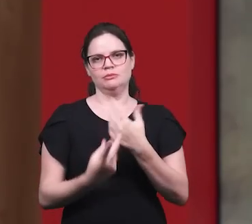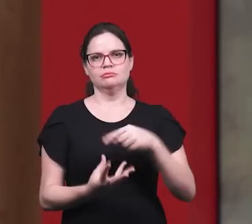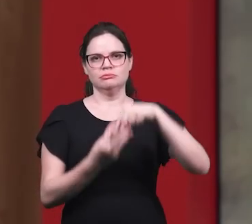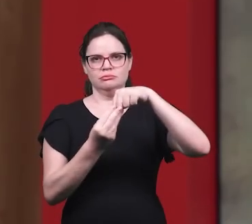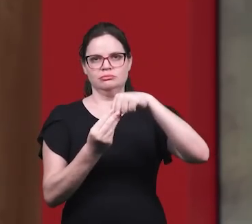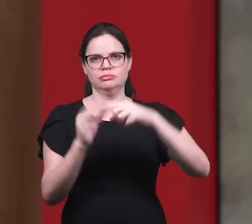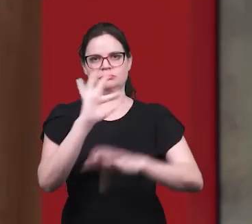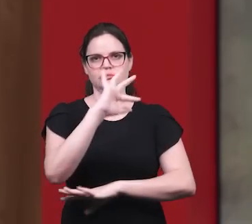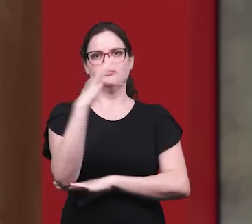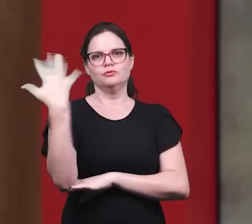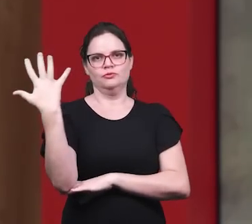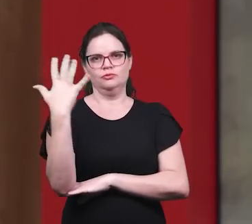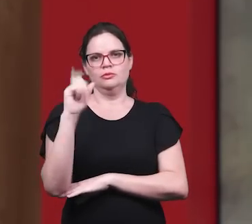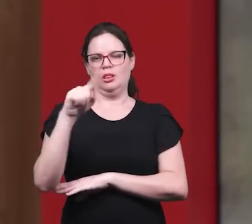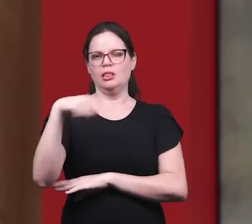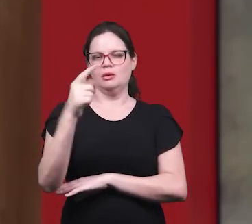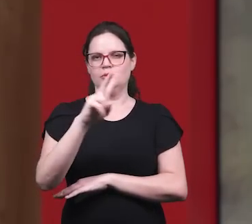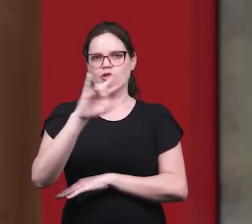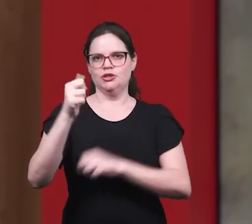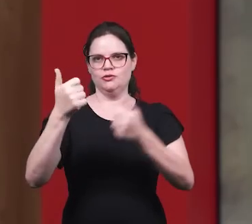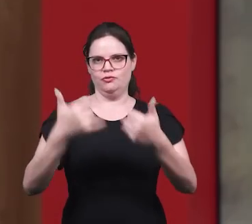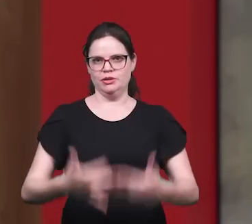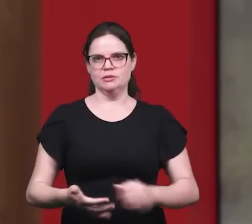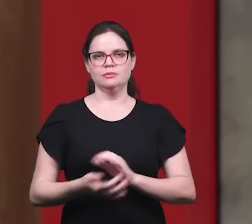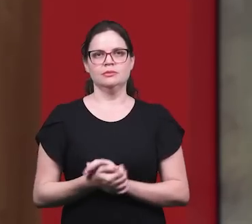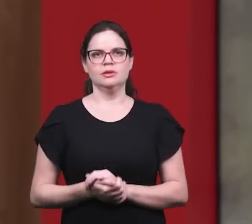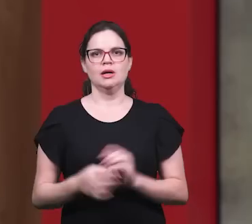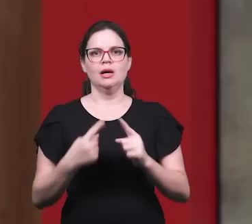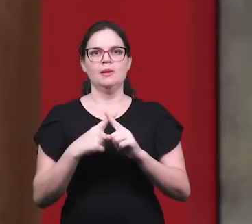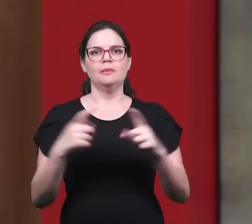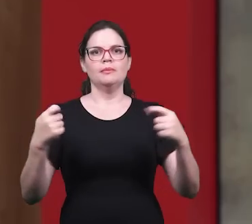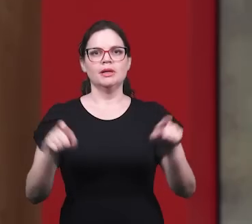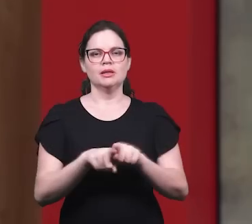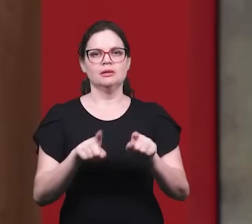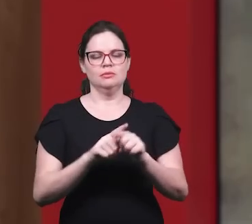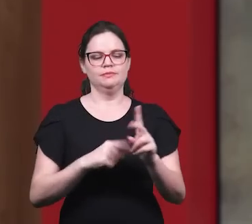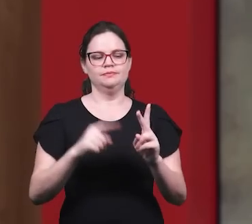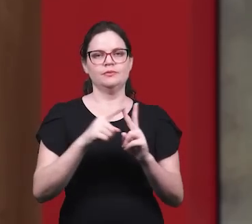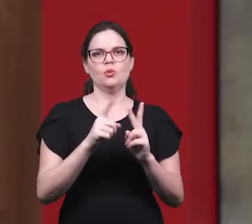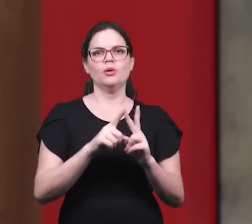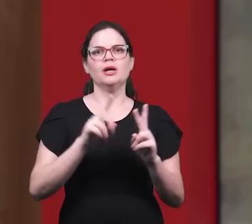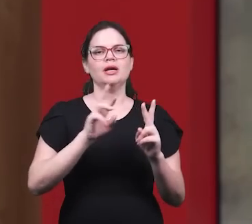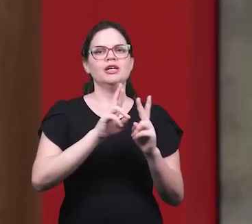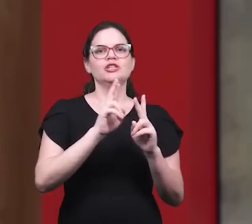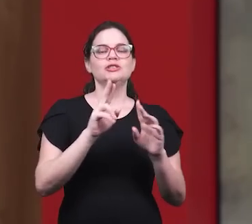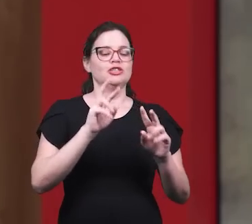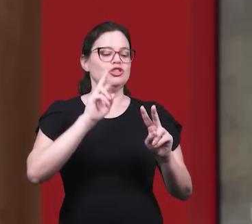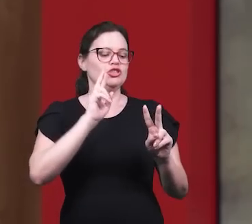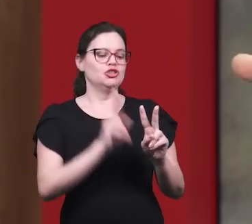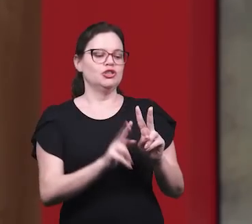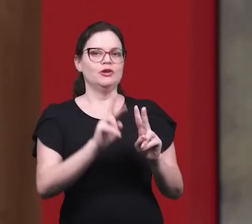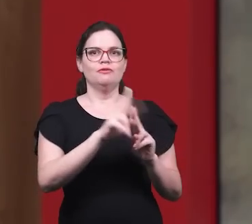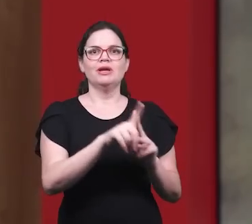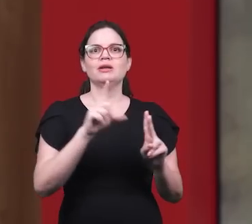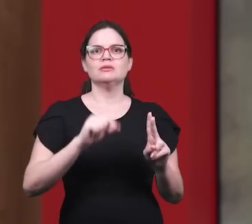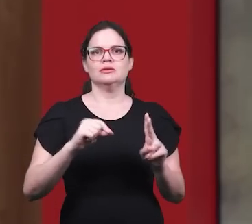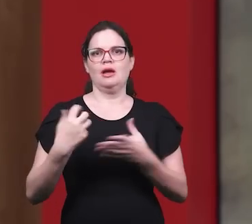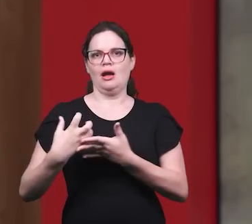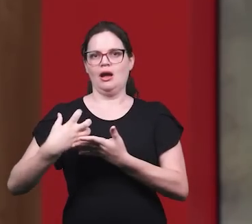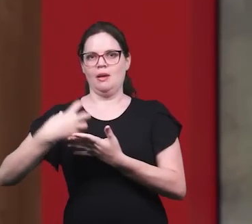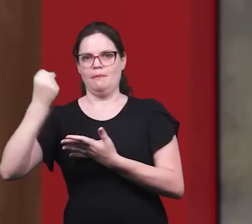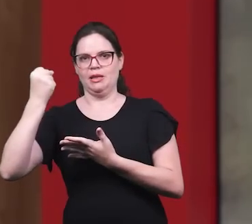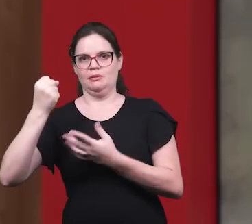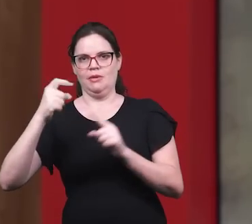está avançado para isso, e repetir a diferença do arrebatamento e... isso precisa.